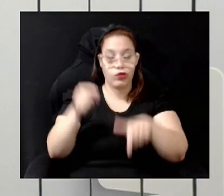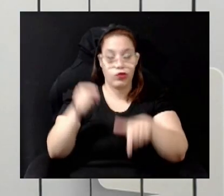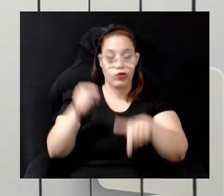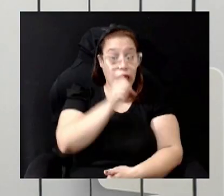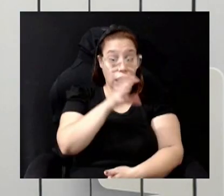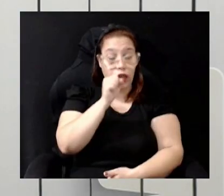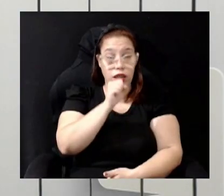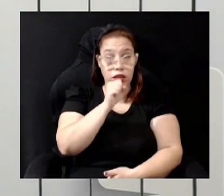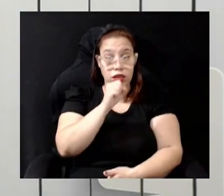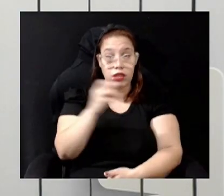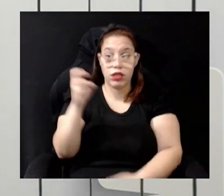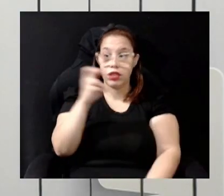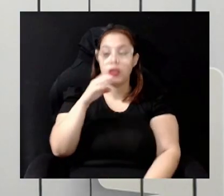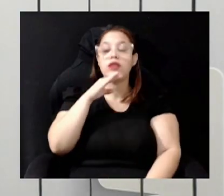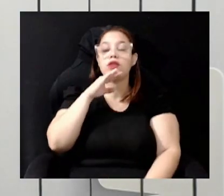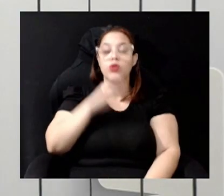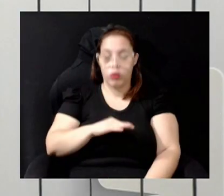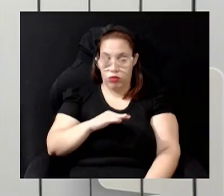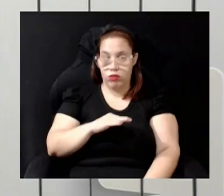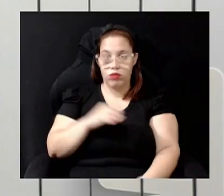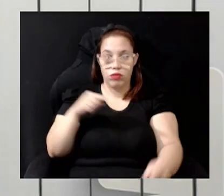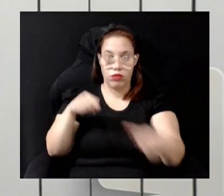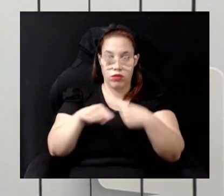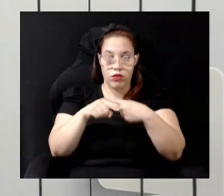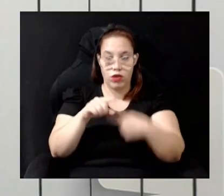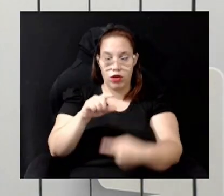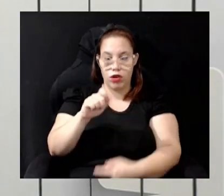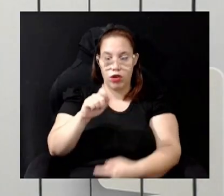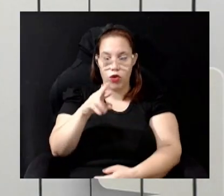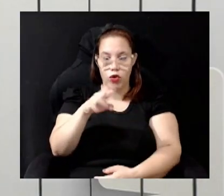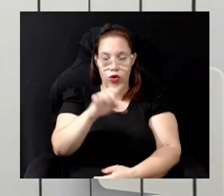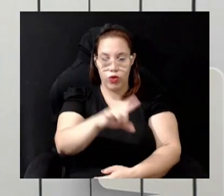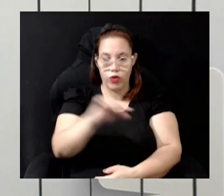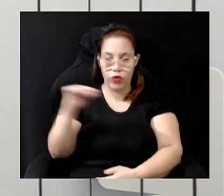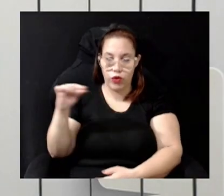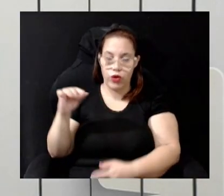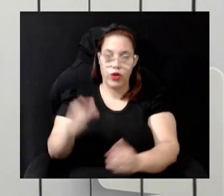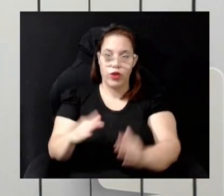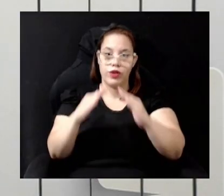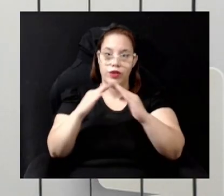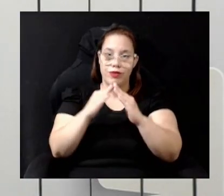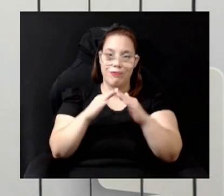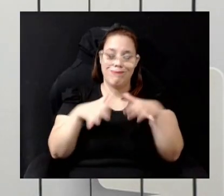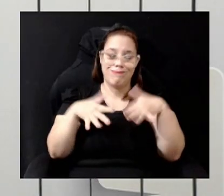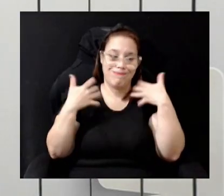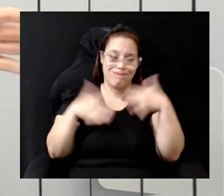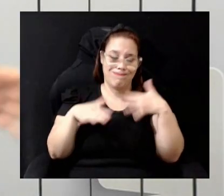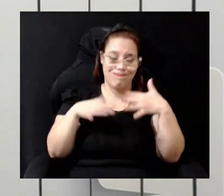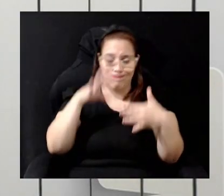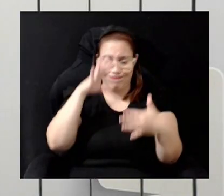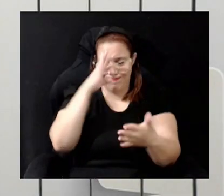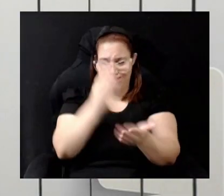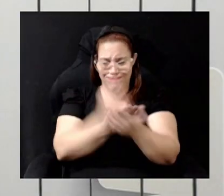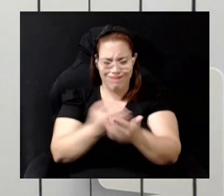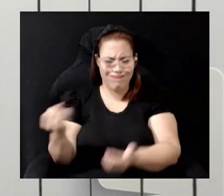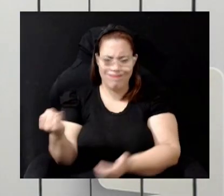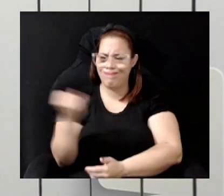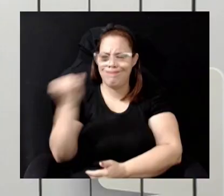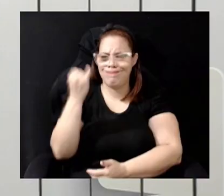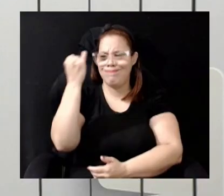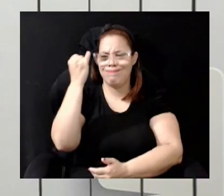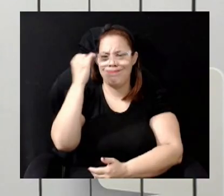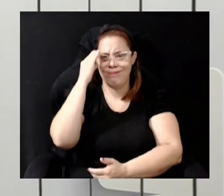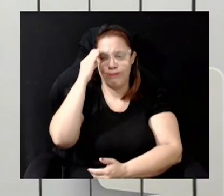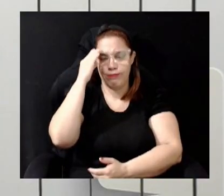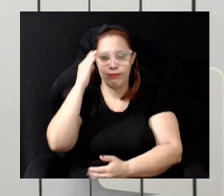5 horas da tarde, enfrenta o Goiás fora de casa. É um jogo decisivo e importantíssimo, e ao longo da